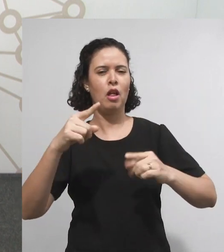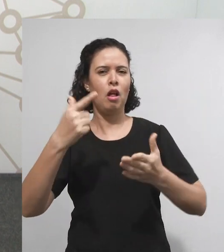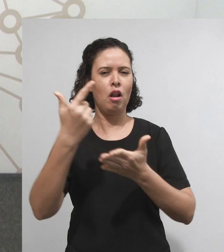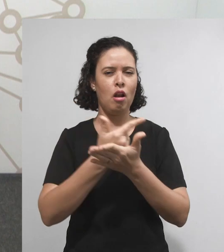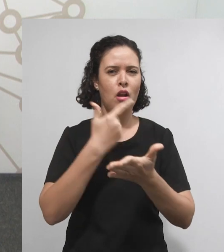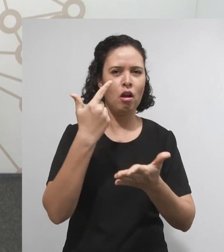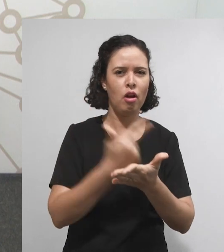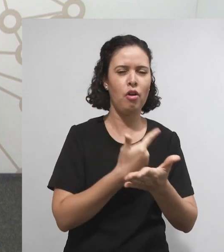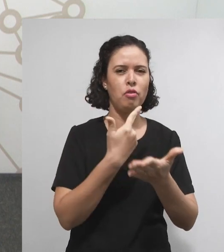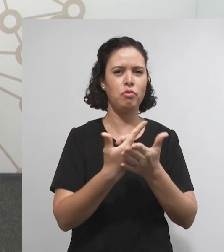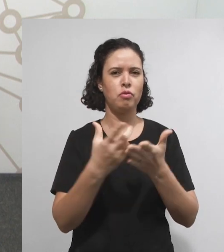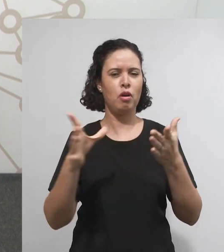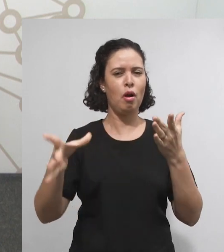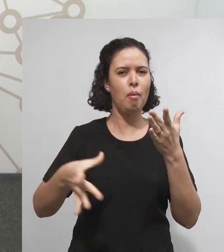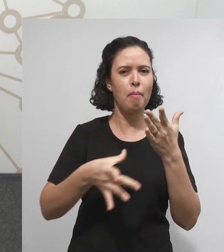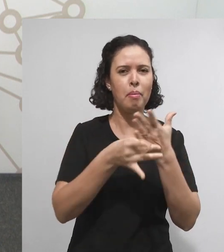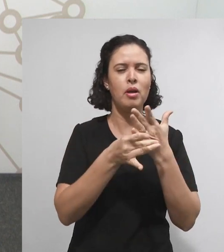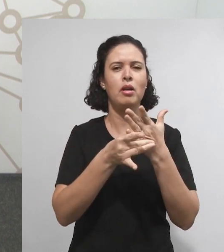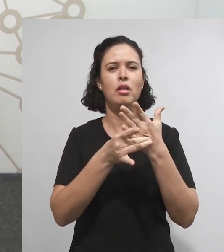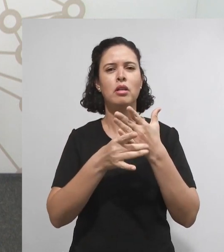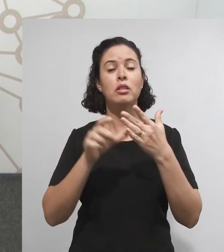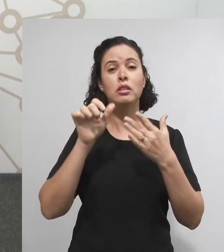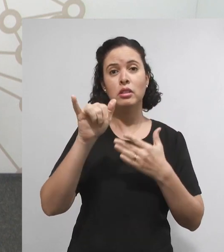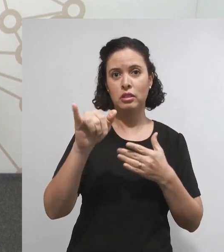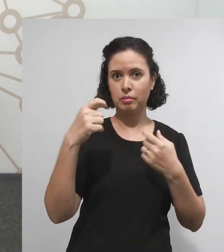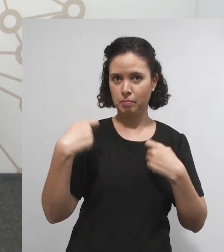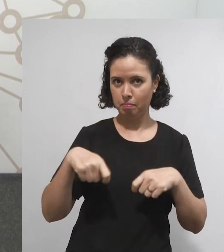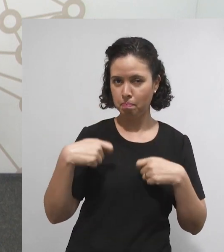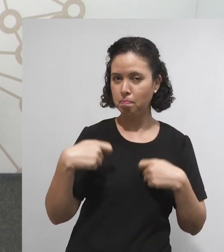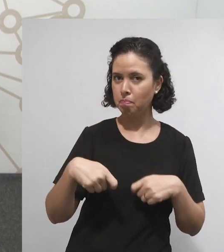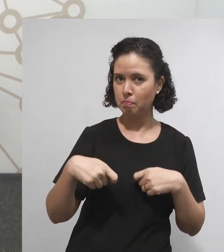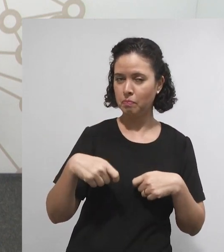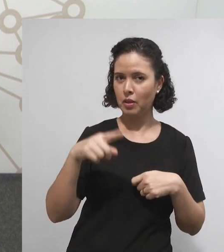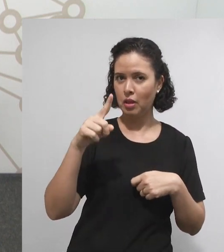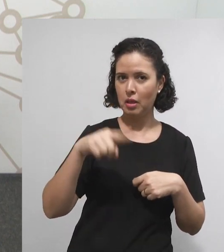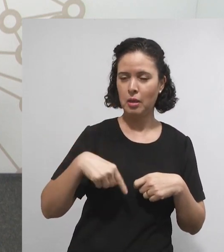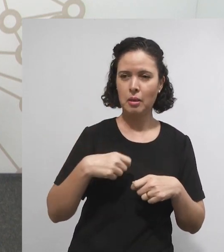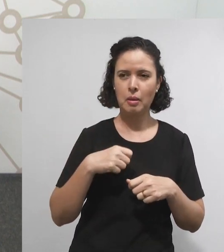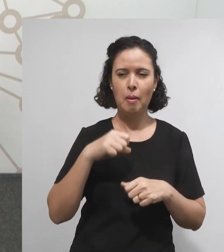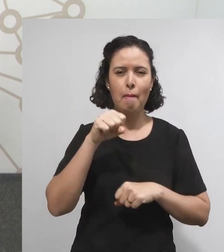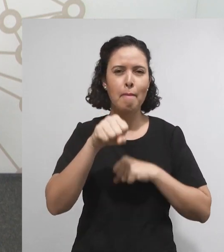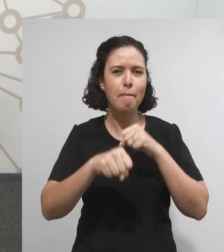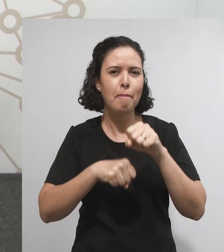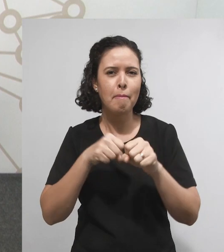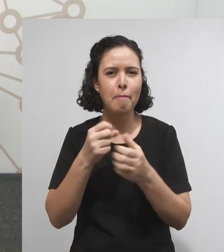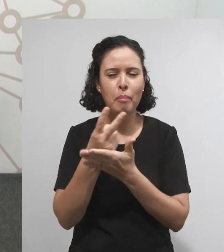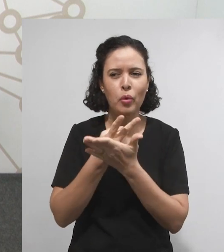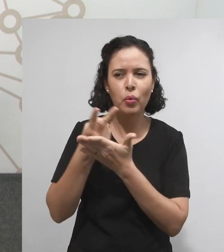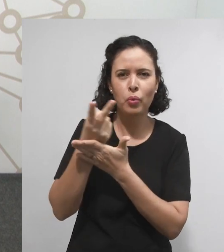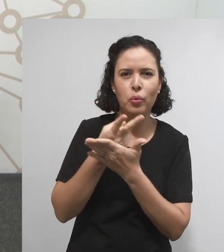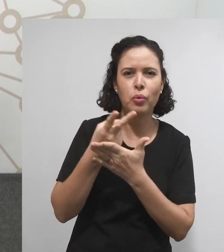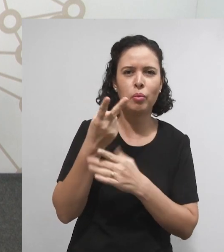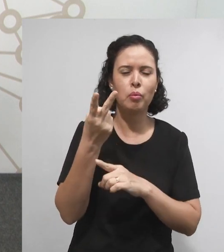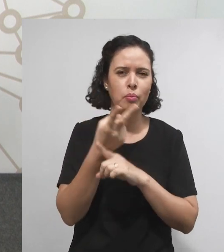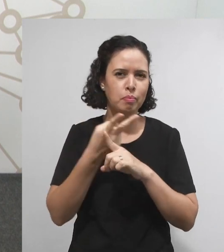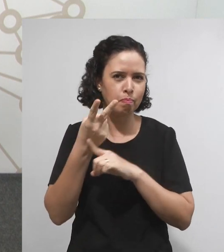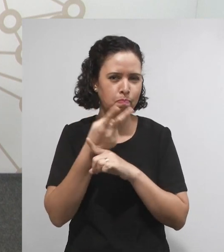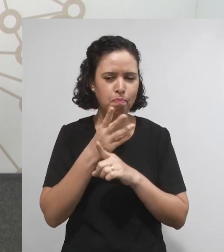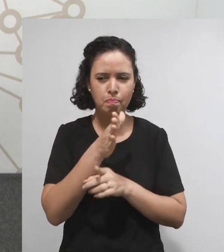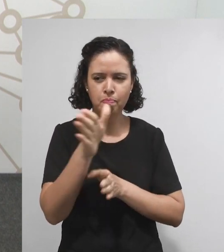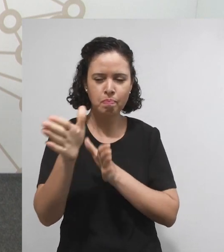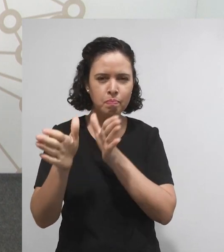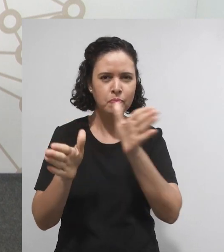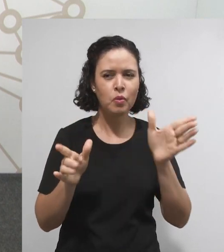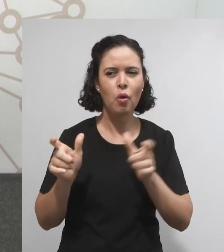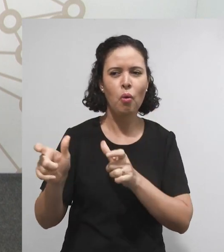apêndices, aplicando apartes. Se preciso, arrasta-se pelos estreitos, abrindo avenidas